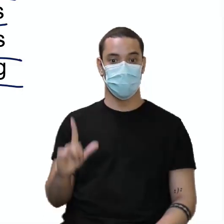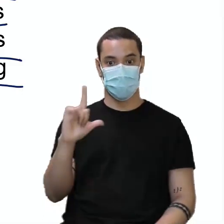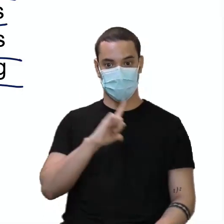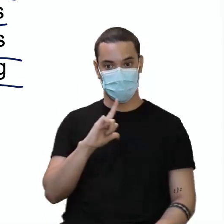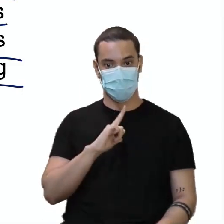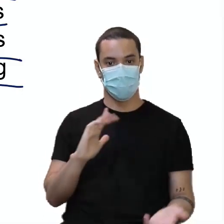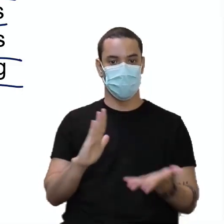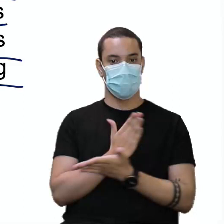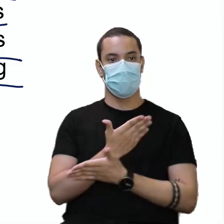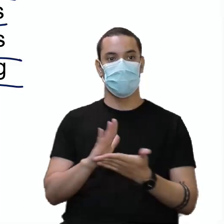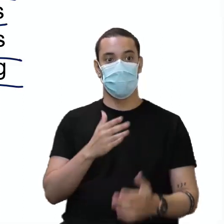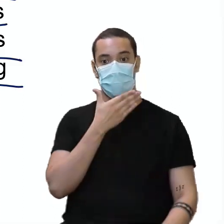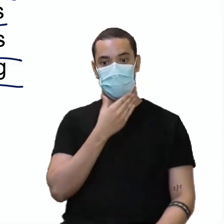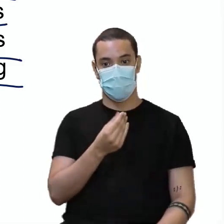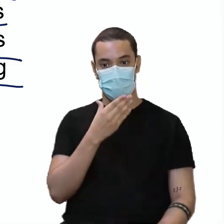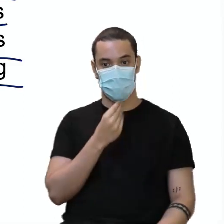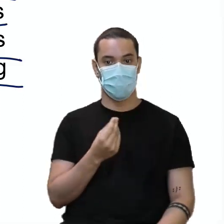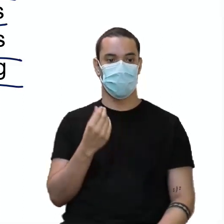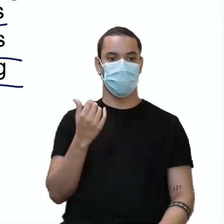alguns garotos